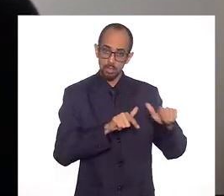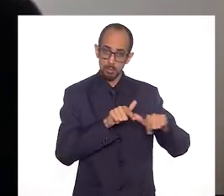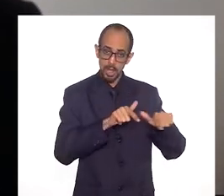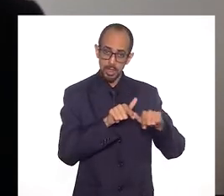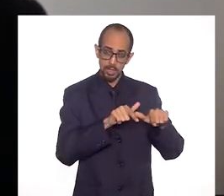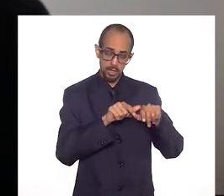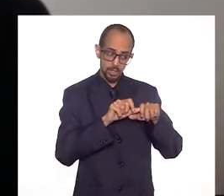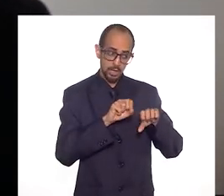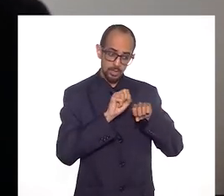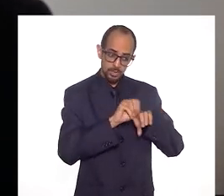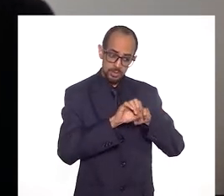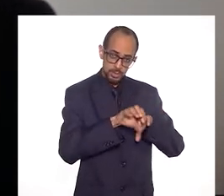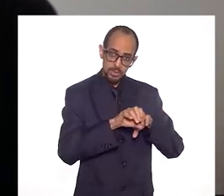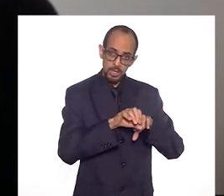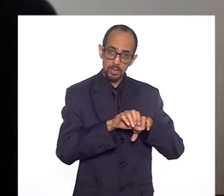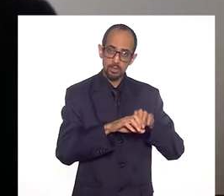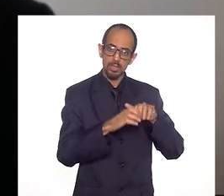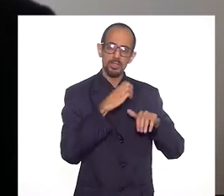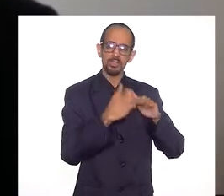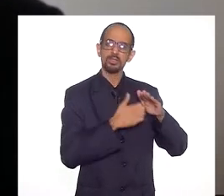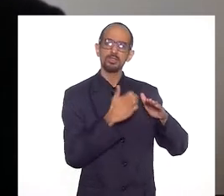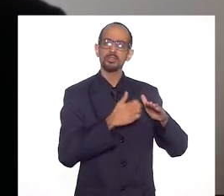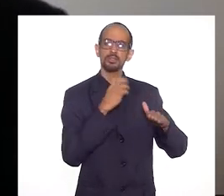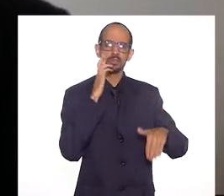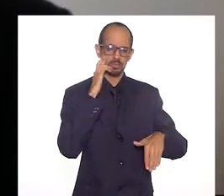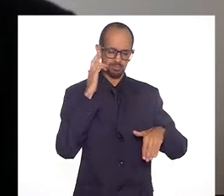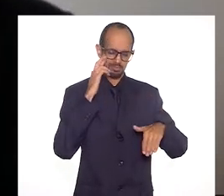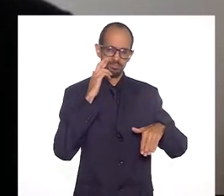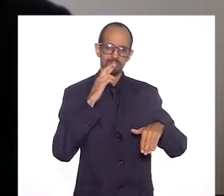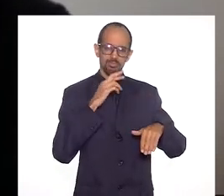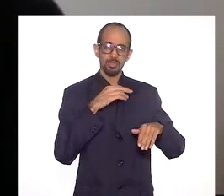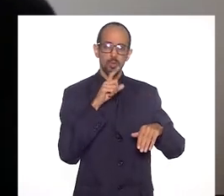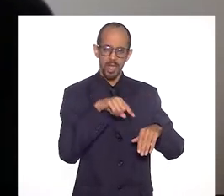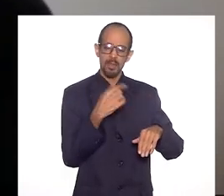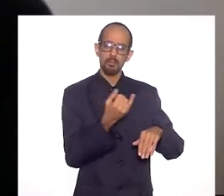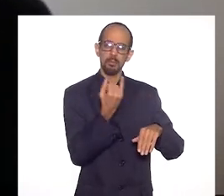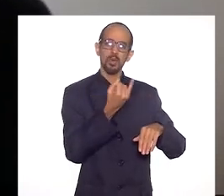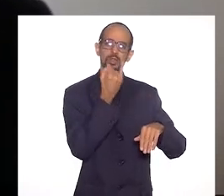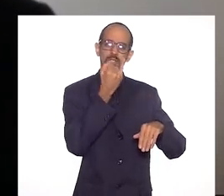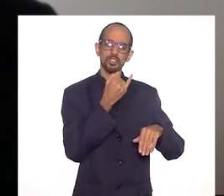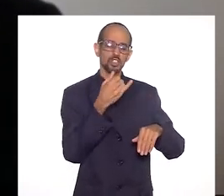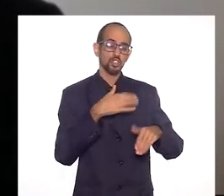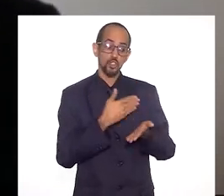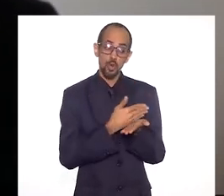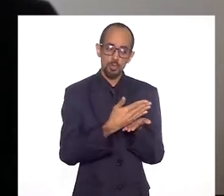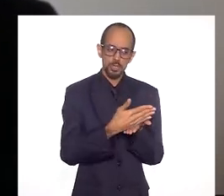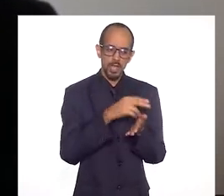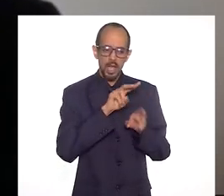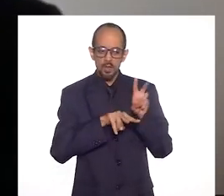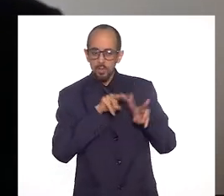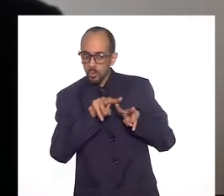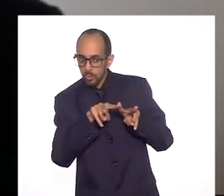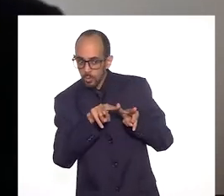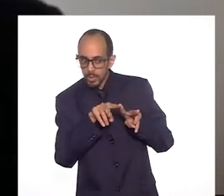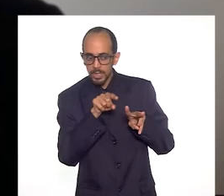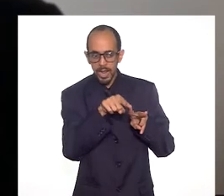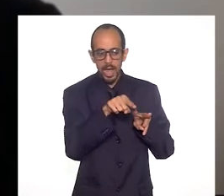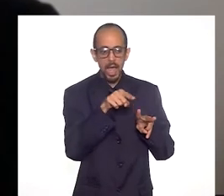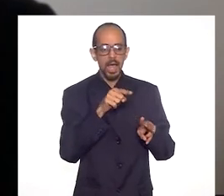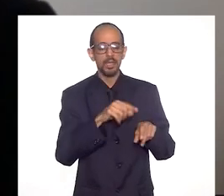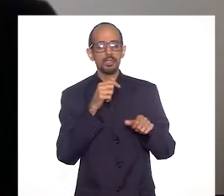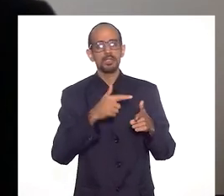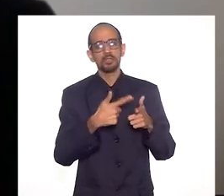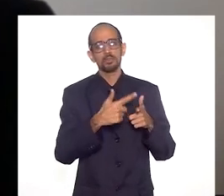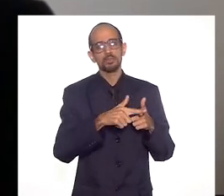empreendedores para o assunto, né? E para a importância da gente começar a olhar para esses empreendimentos que estão resolvendo